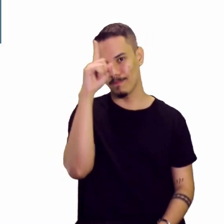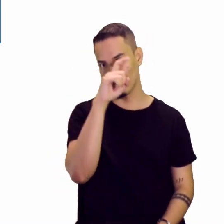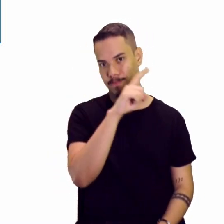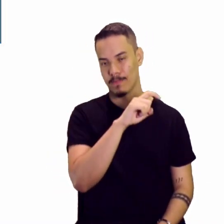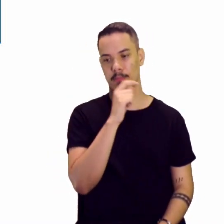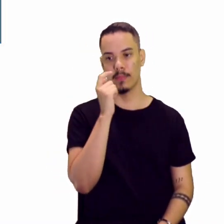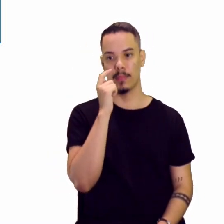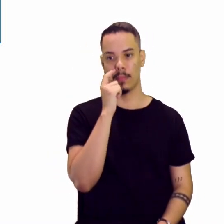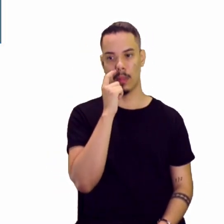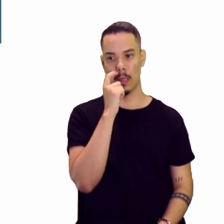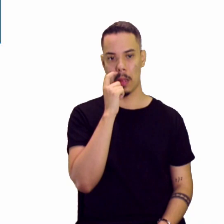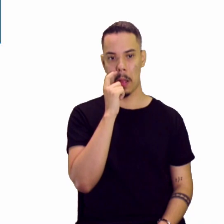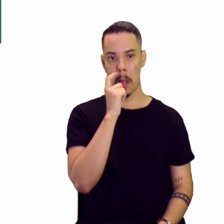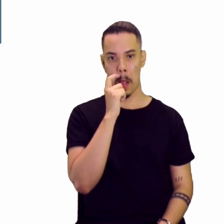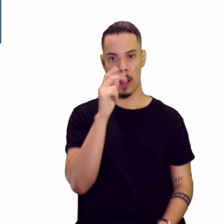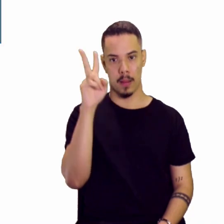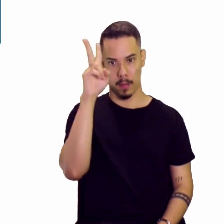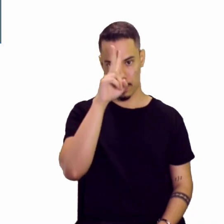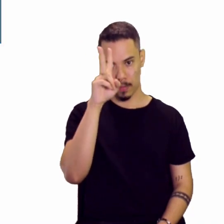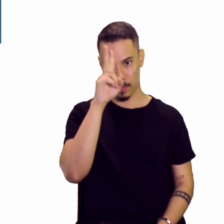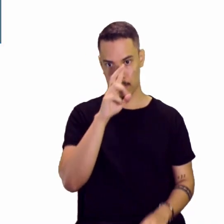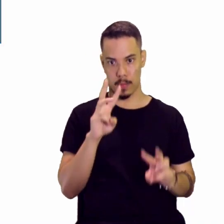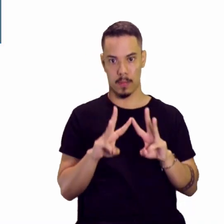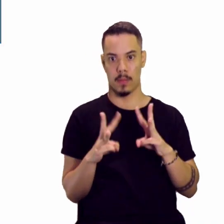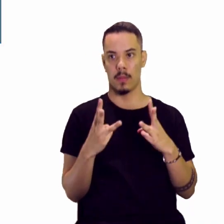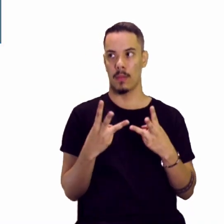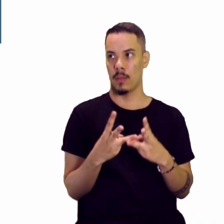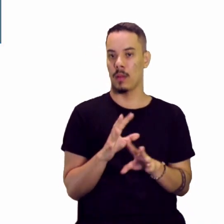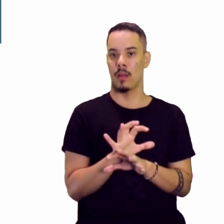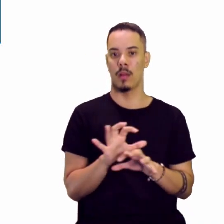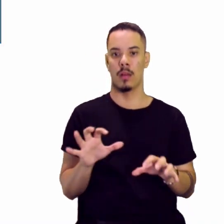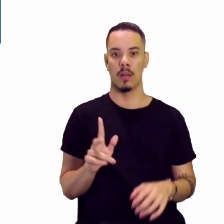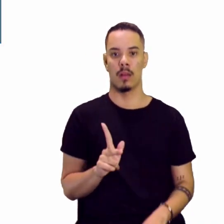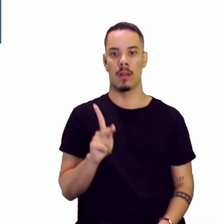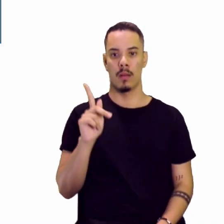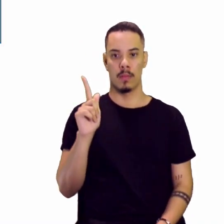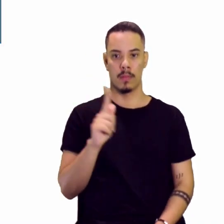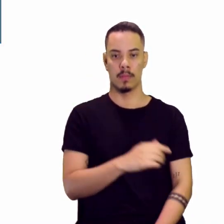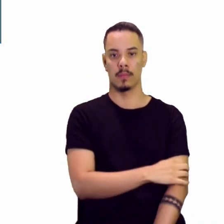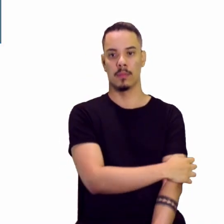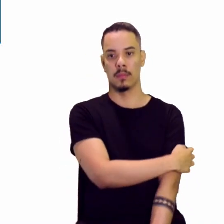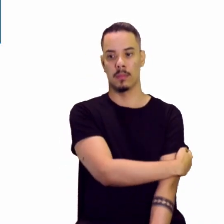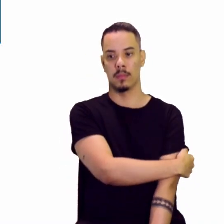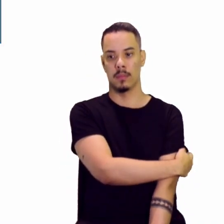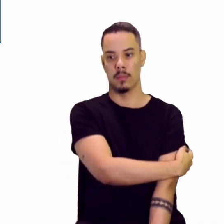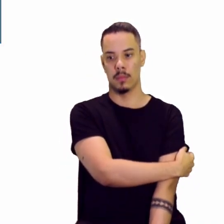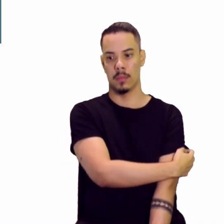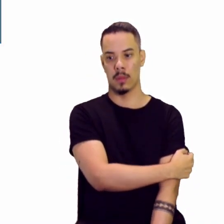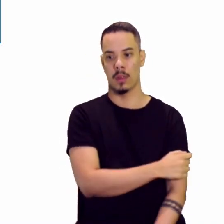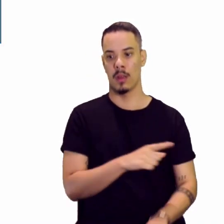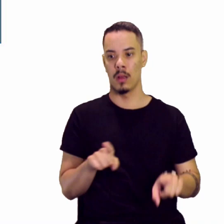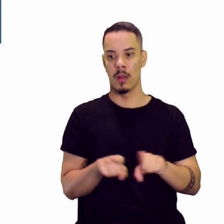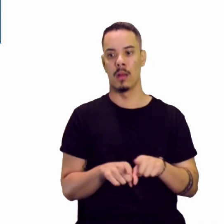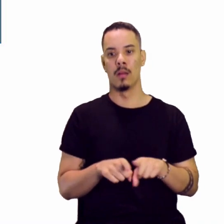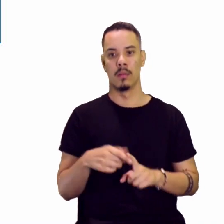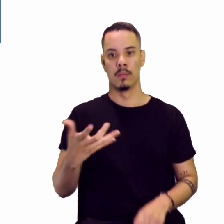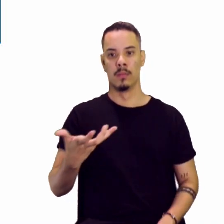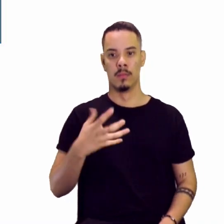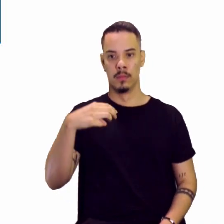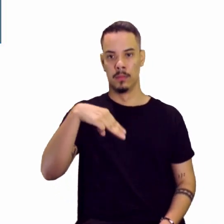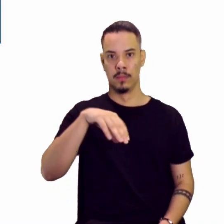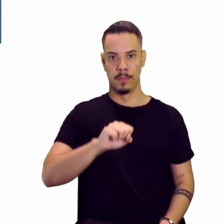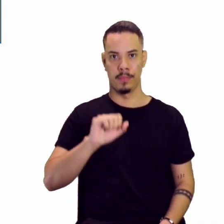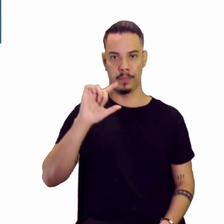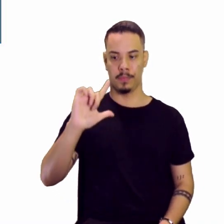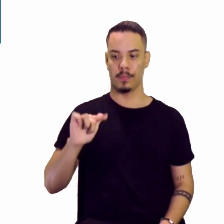maior, né? Isso. Lembrando que a massa é em quilogramas, a aceleração é em metros por segundo ao quadrado,